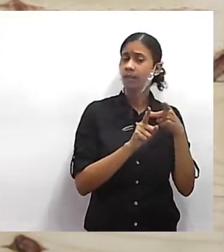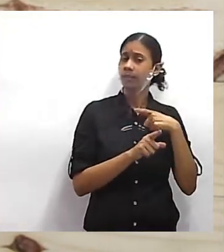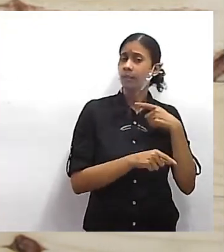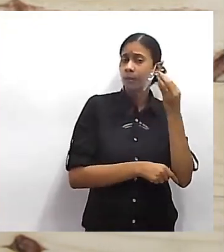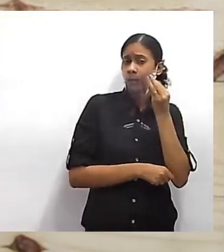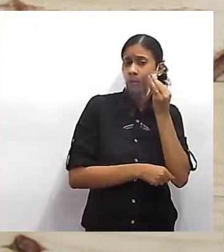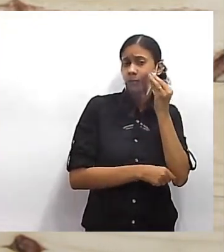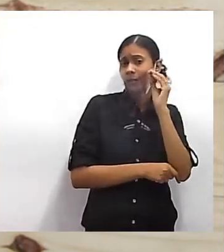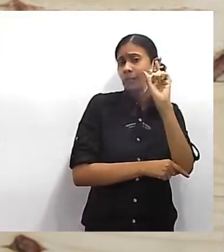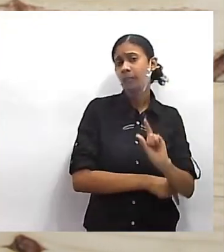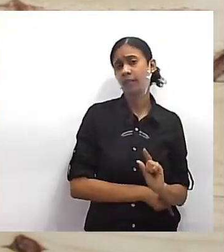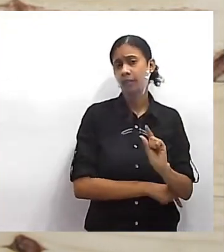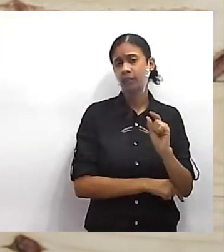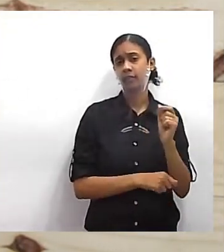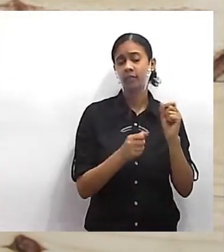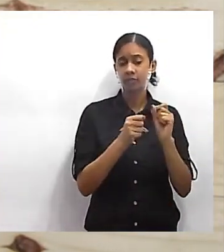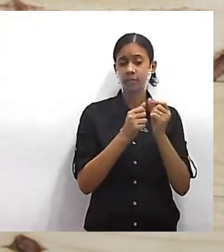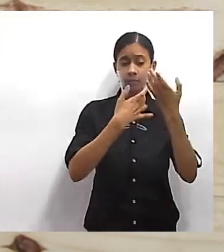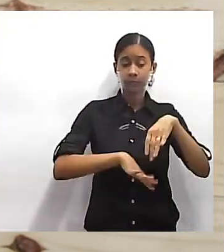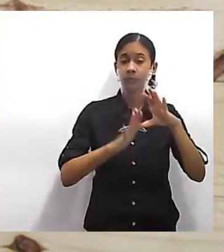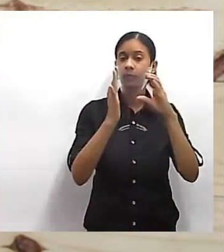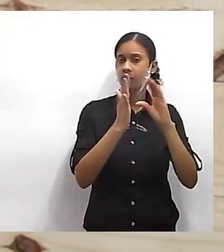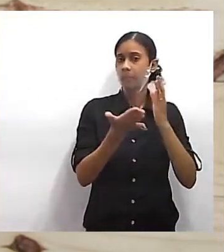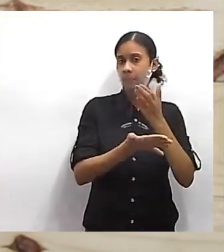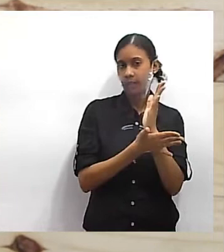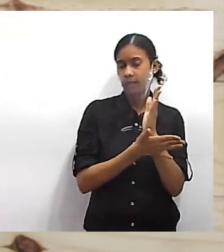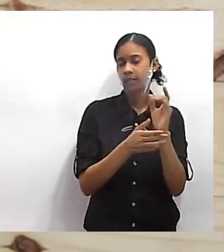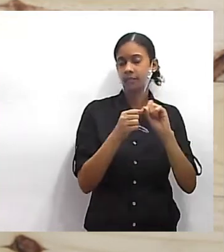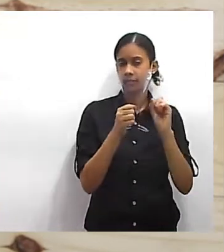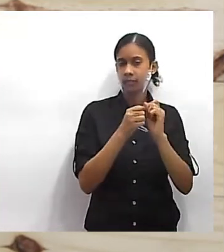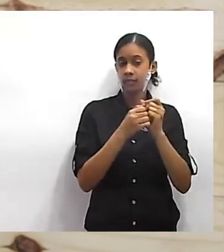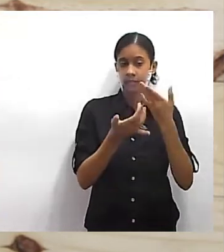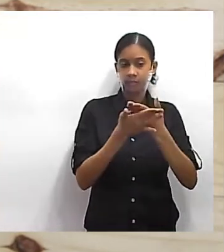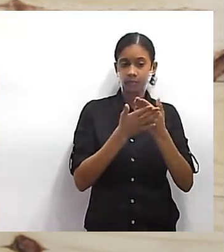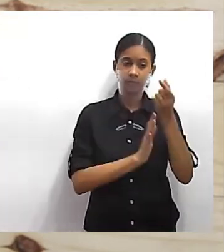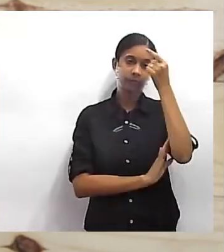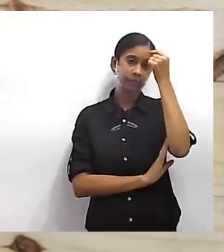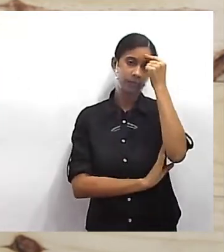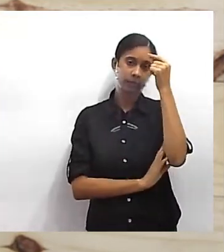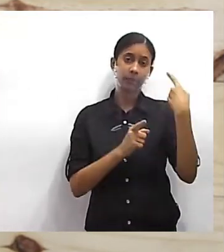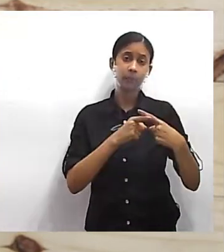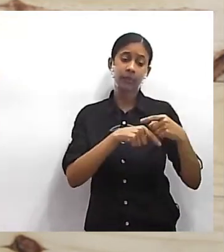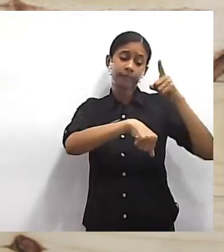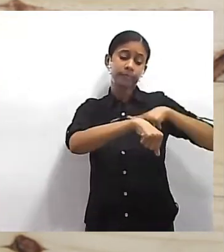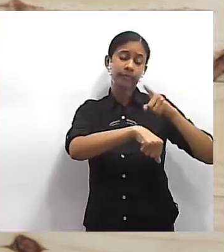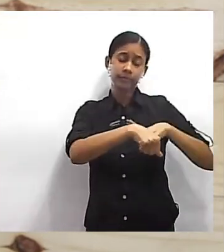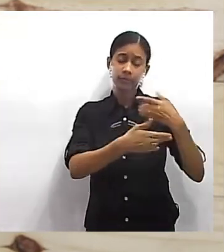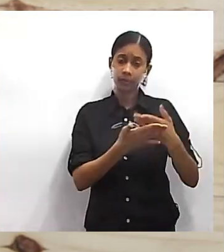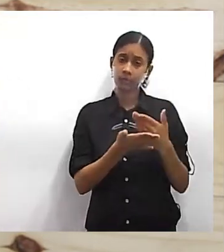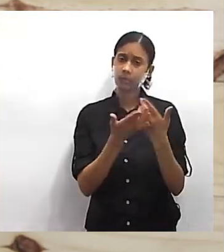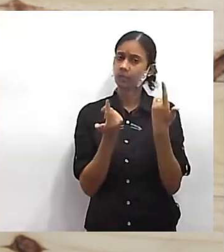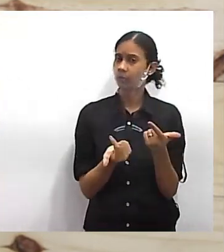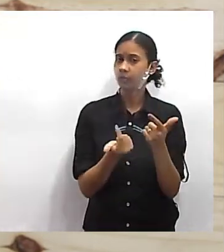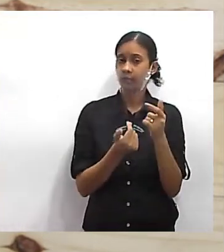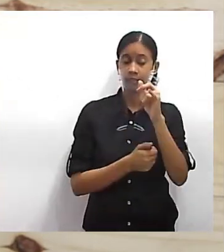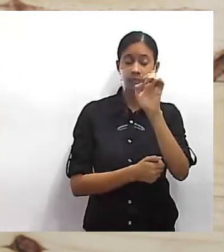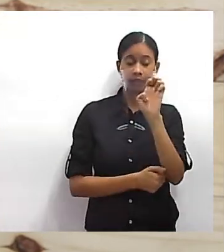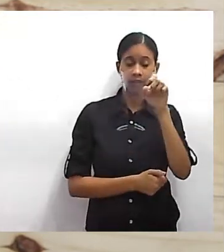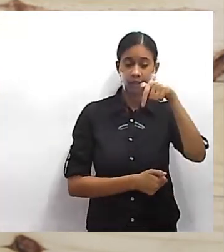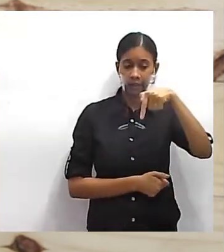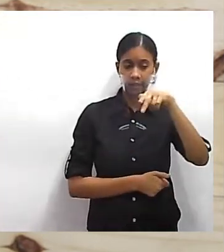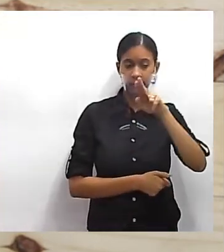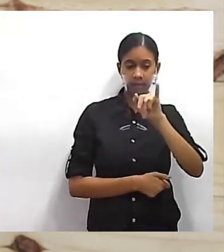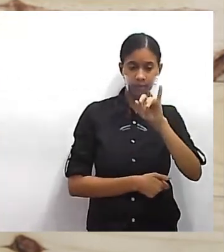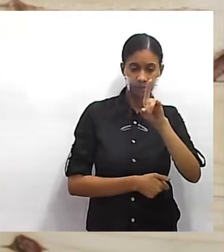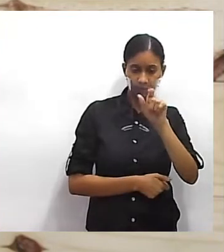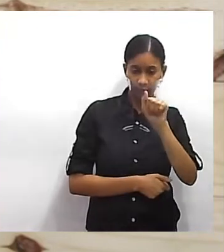passar em um concurso público, de fazer um curso superior, porque ele não teve tempo de estudar. Então, a equidade é isso, é oferecer condições